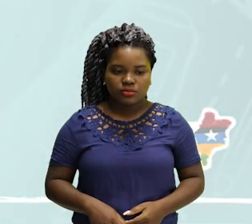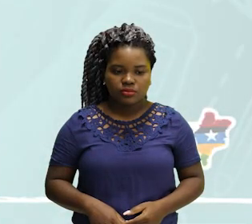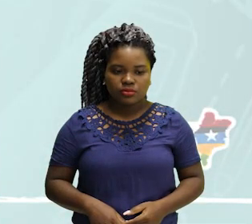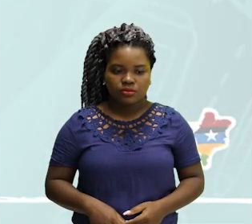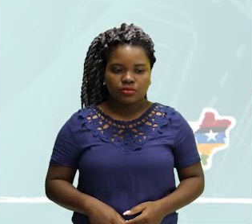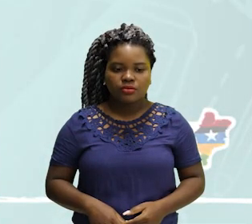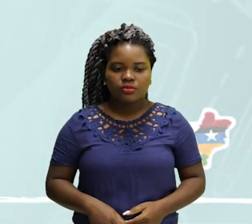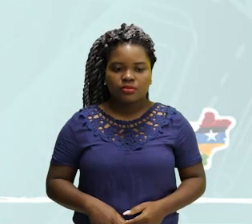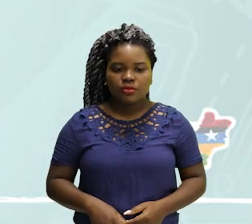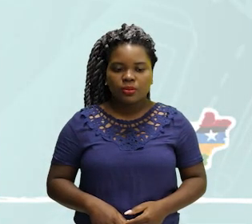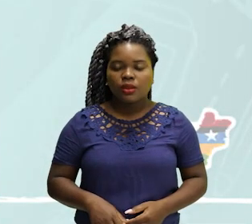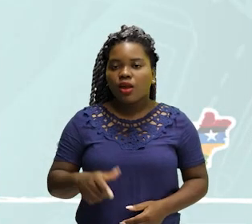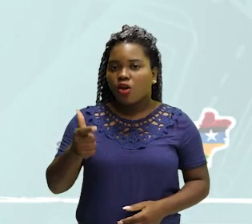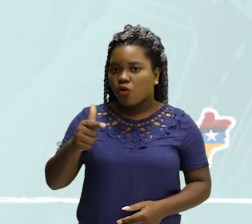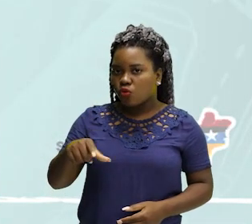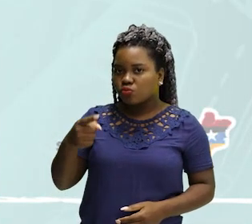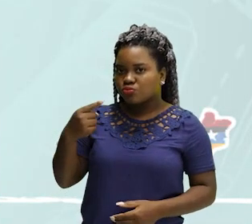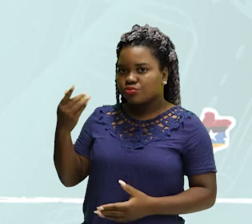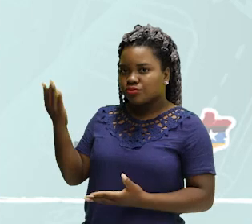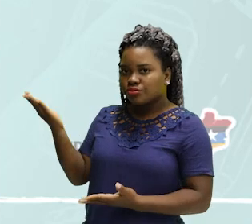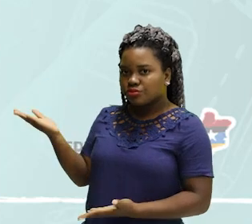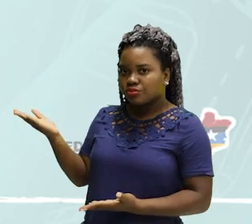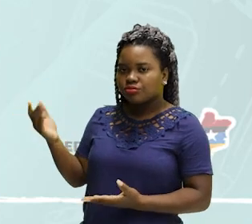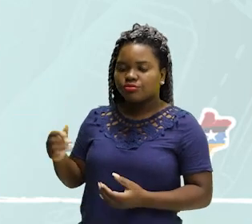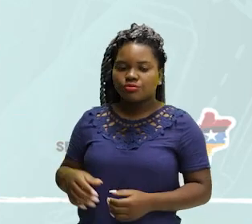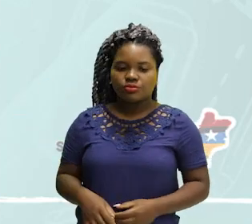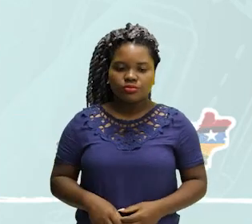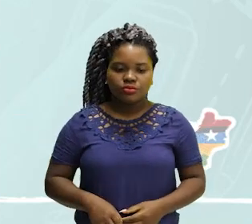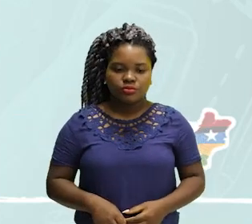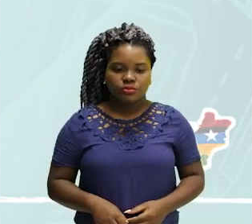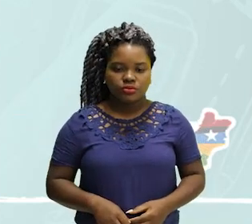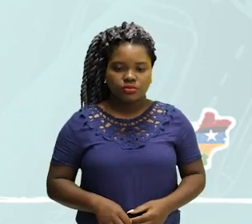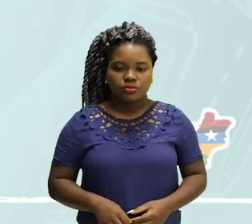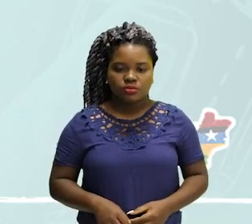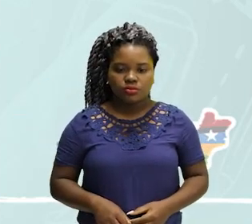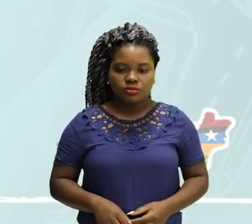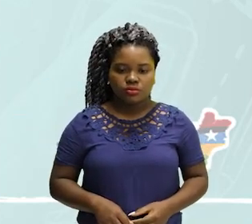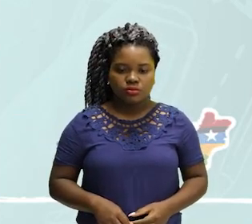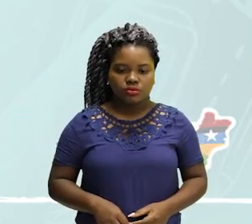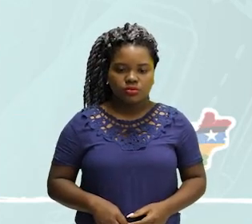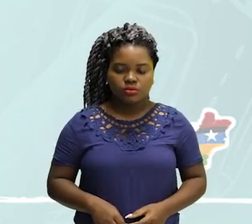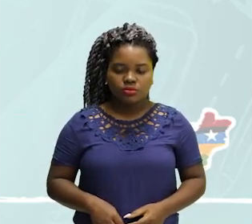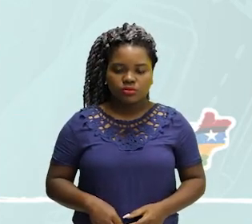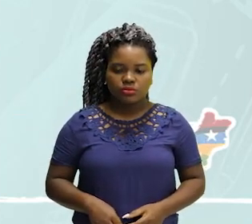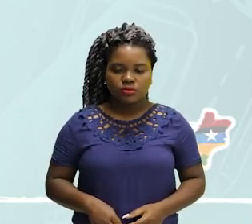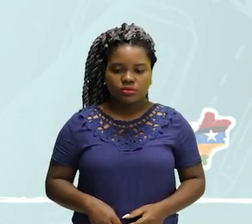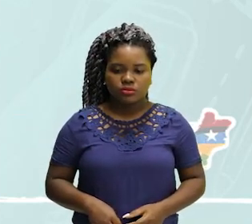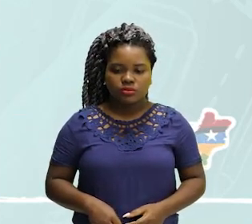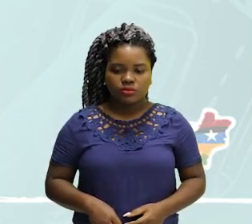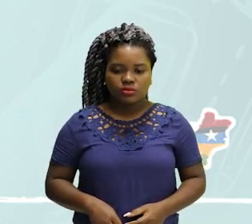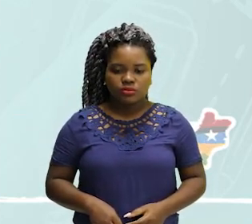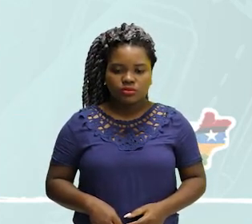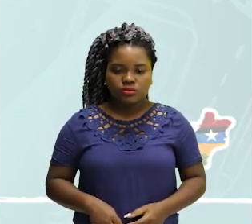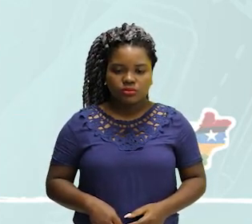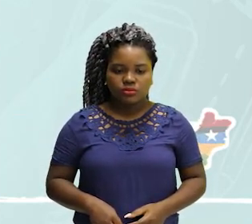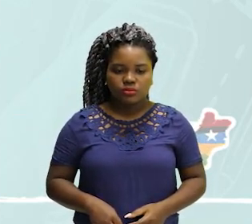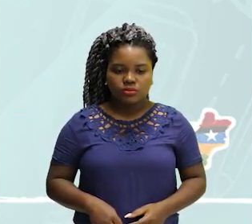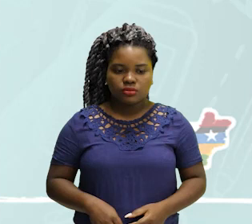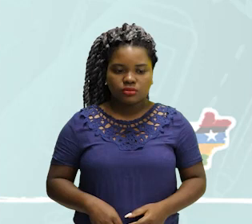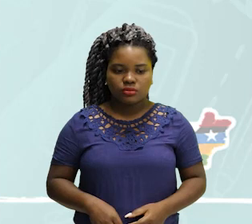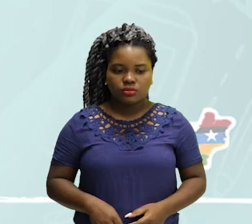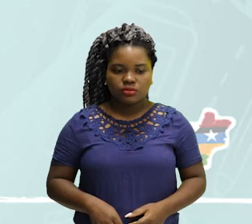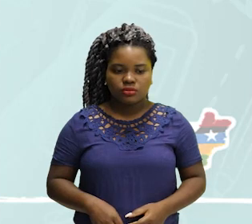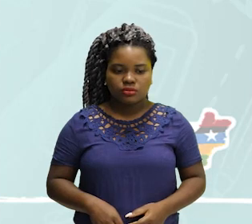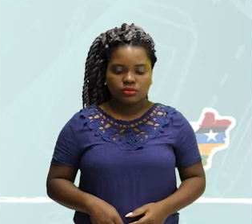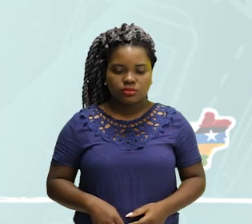Assim, as cantigas trovadorescas eram produzidas para serem cantadas, você já sabe disso, eu já falei várias vezes, enquanto as poesias palacianas para serem declamadas.